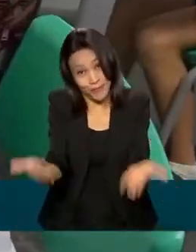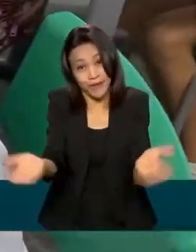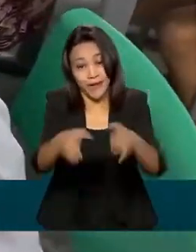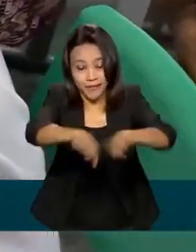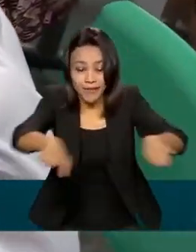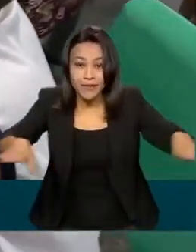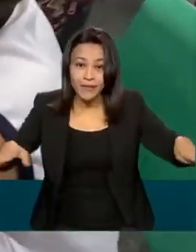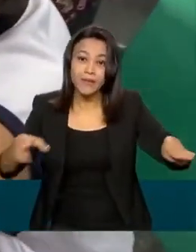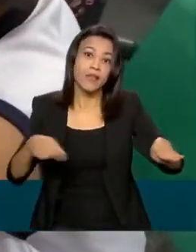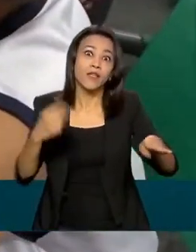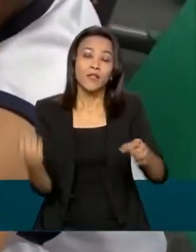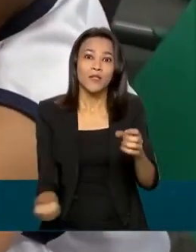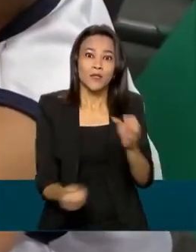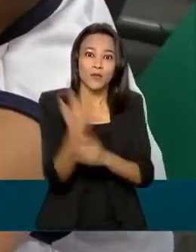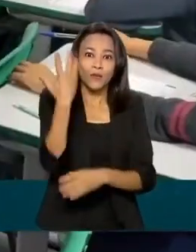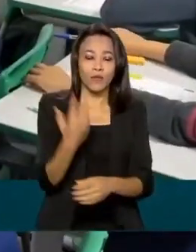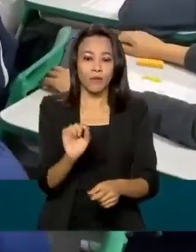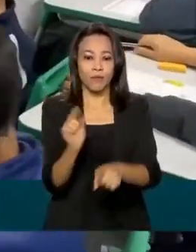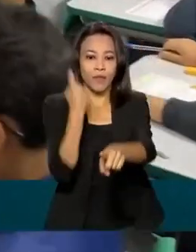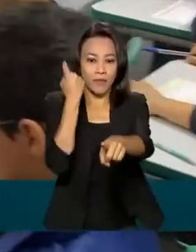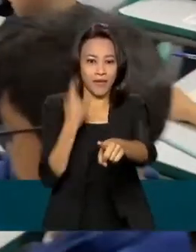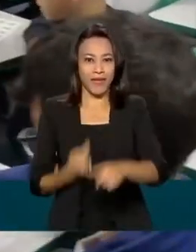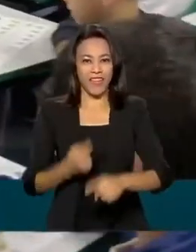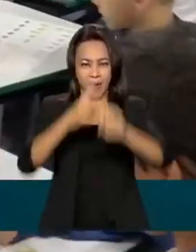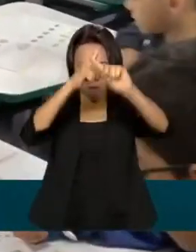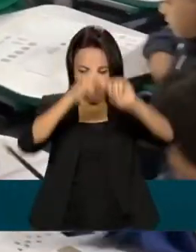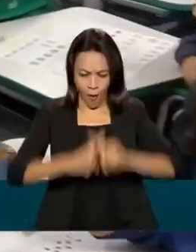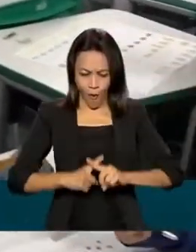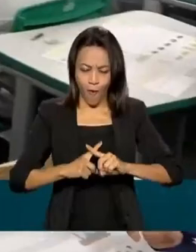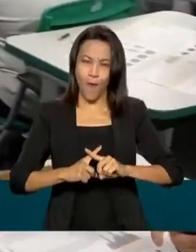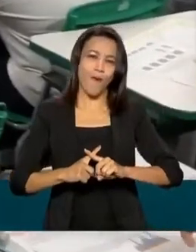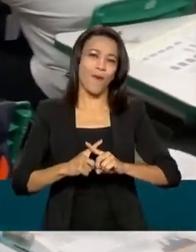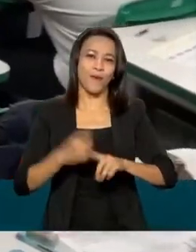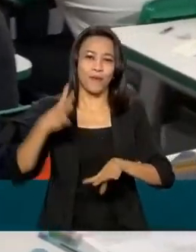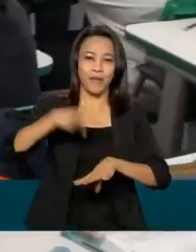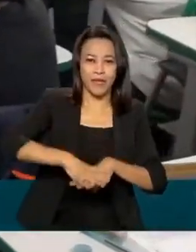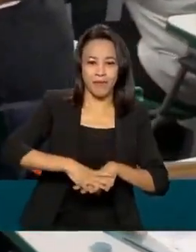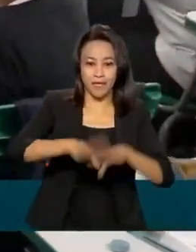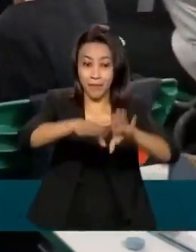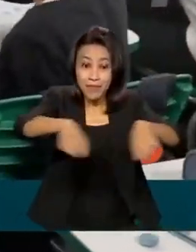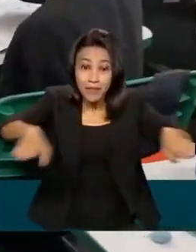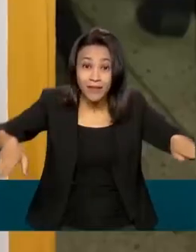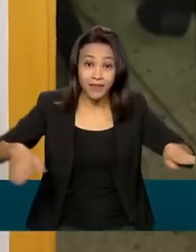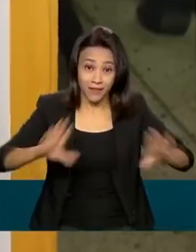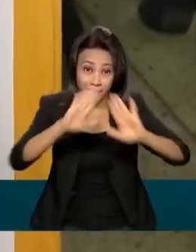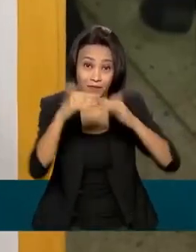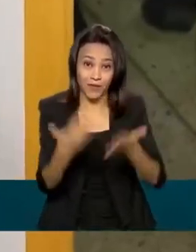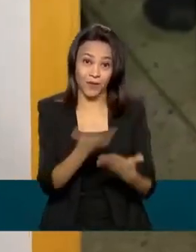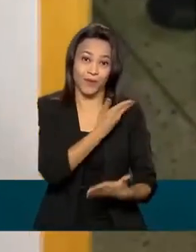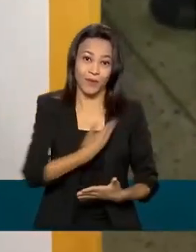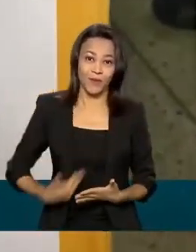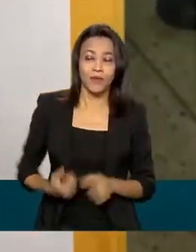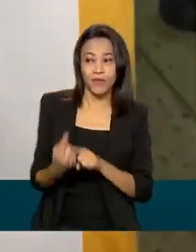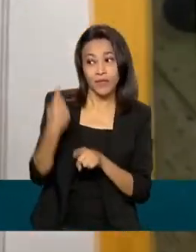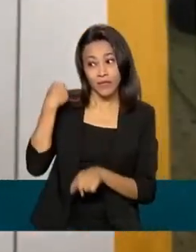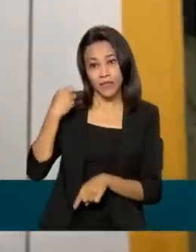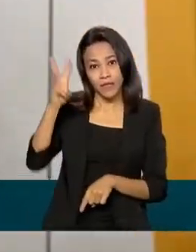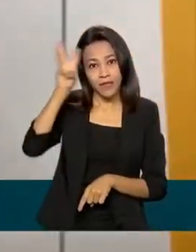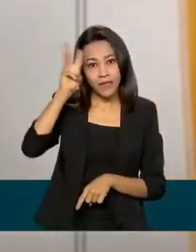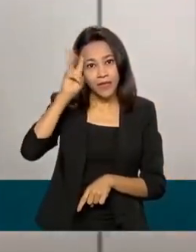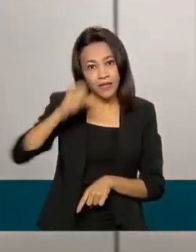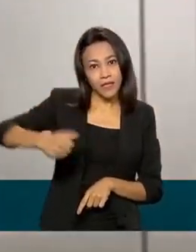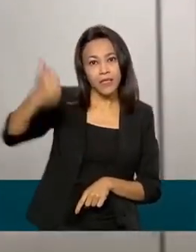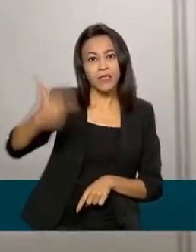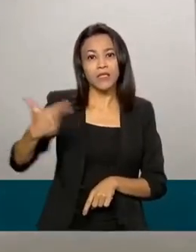surgiu a primeira Olimpíada Mirim de Matemática das escolas públicas. Nesta terça-feira, foi realizada a segunda fase